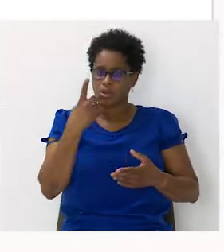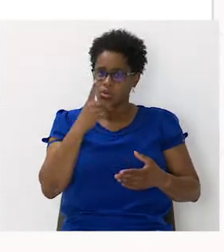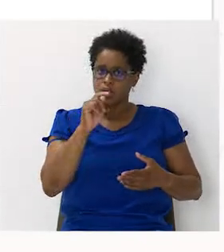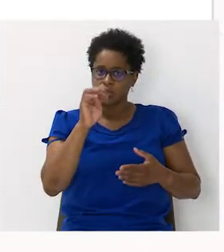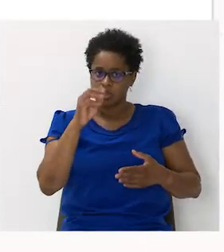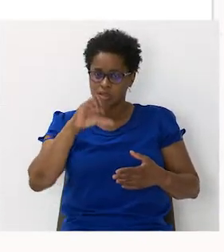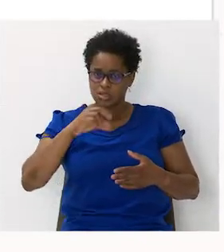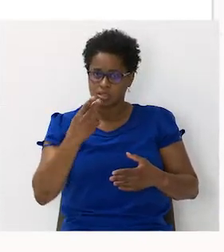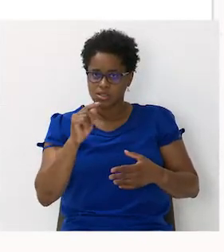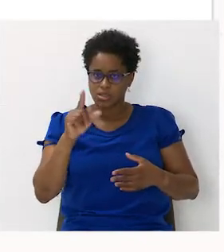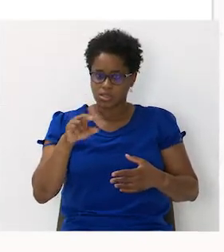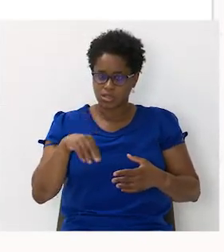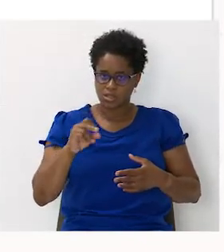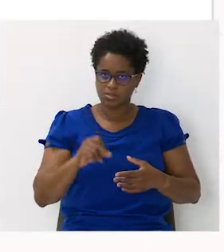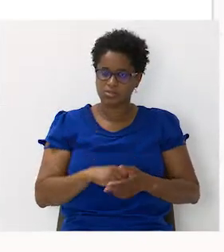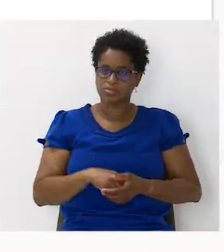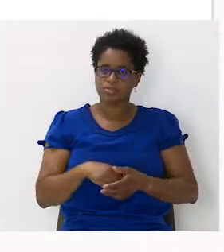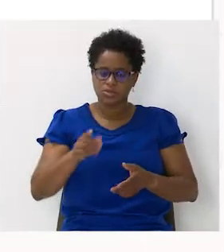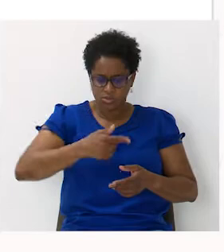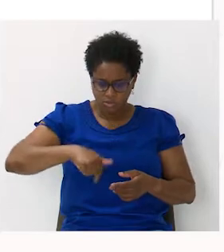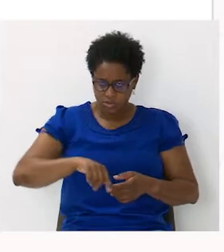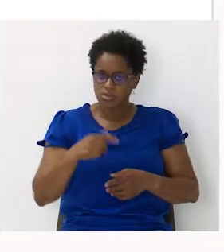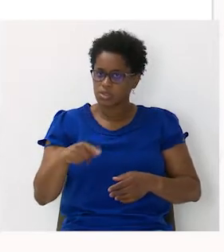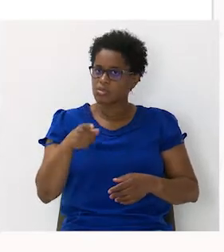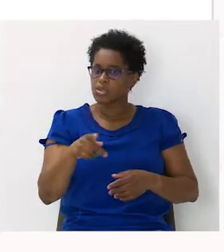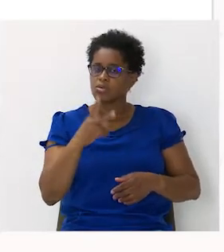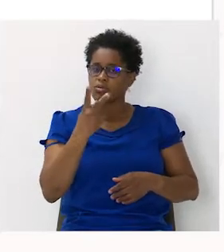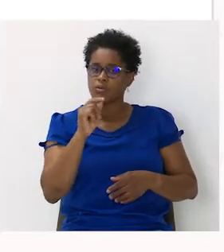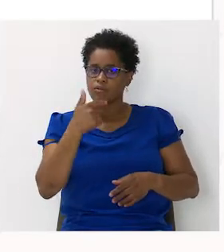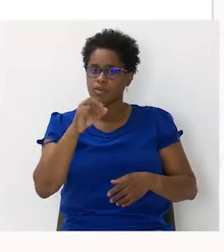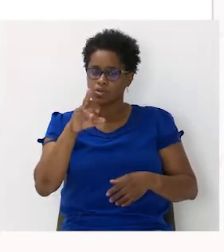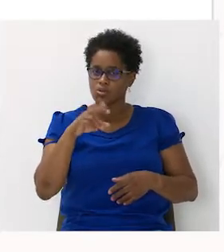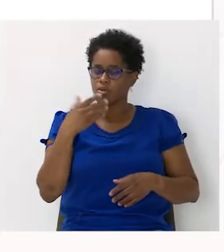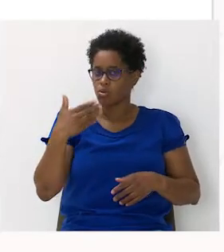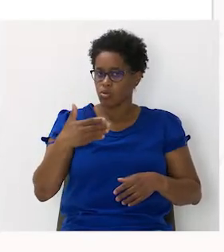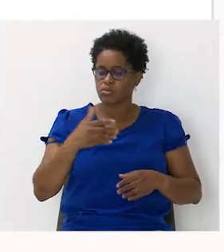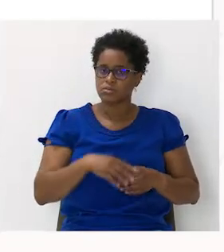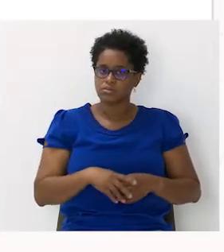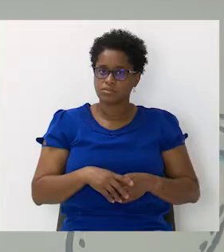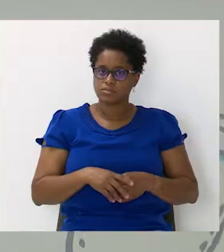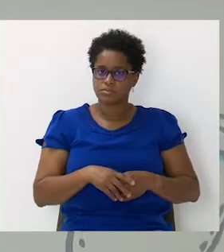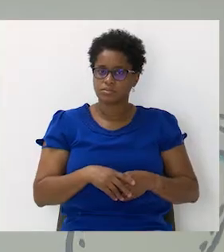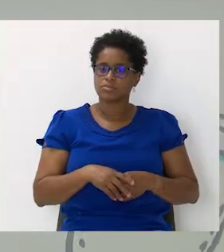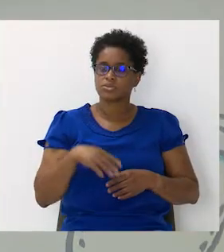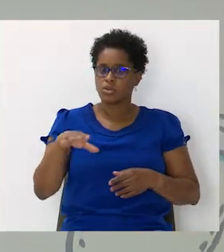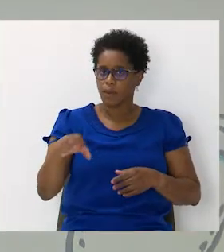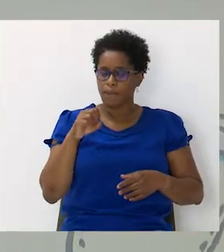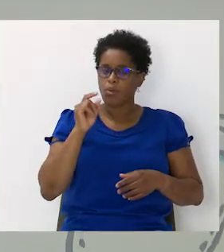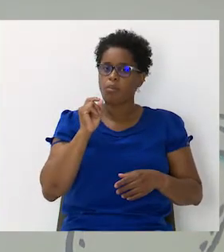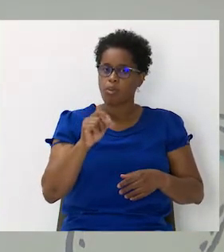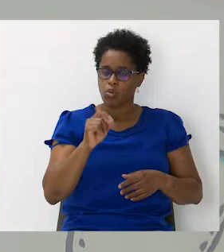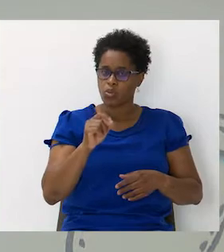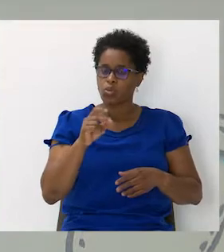Nós temos aqui o vetor U, ok? Pegamos o